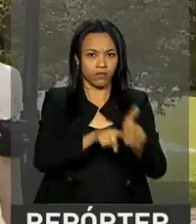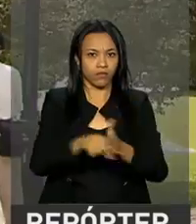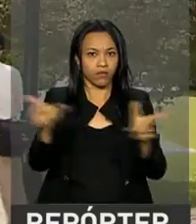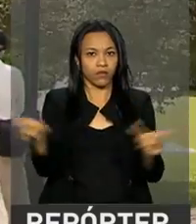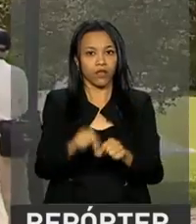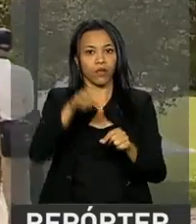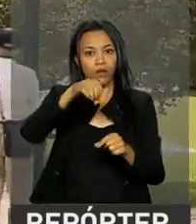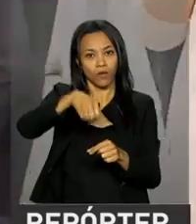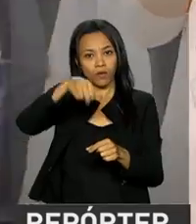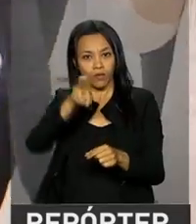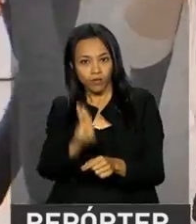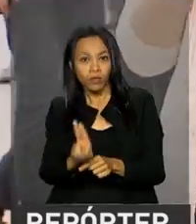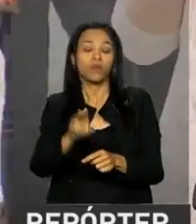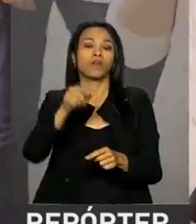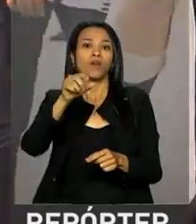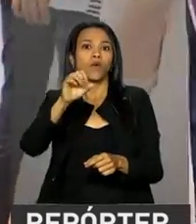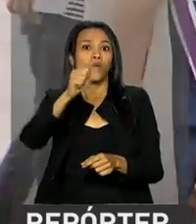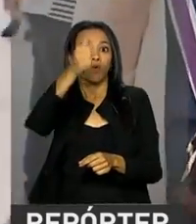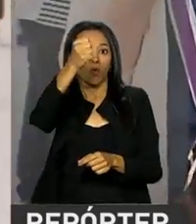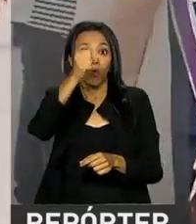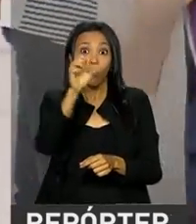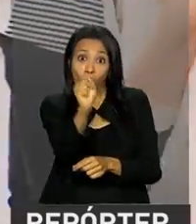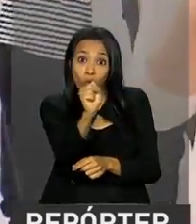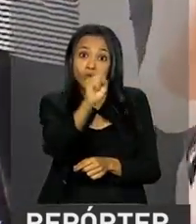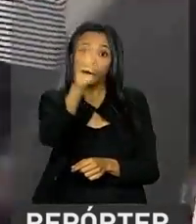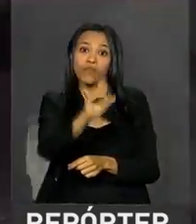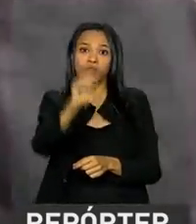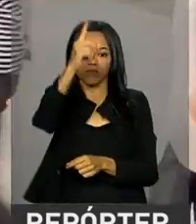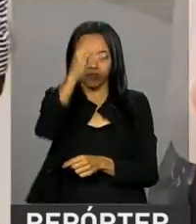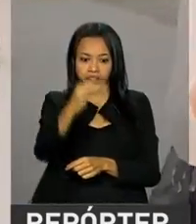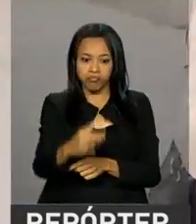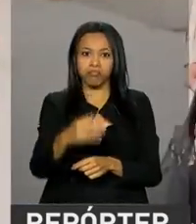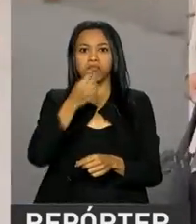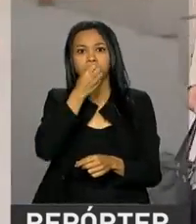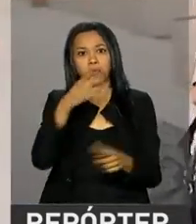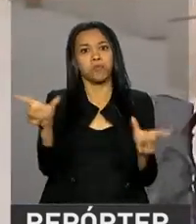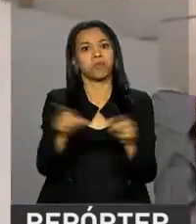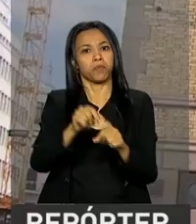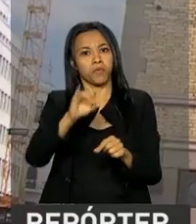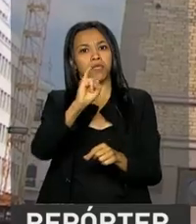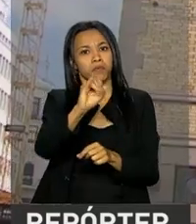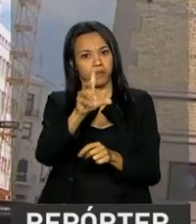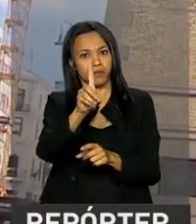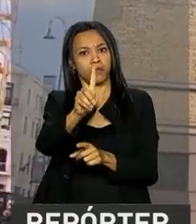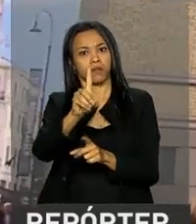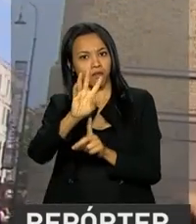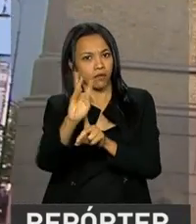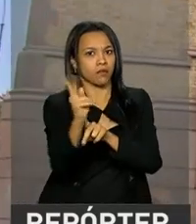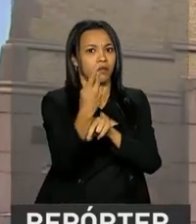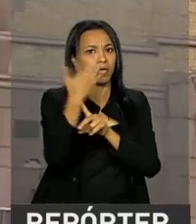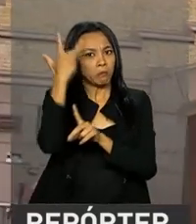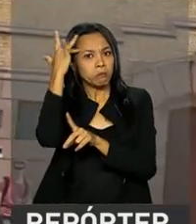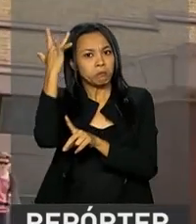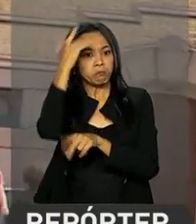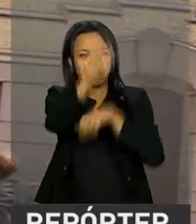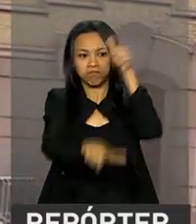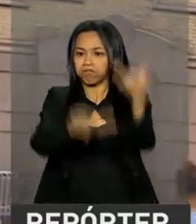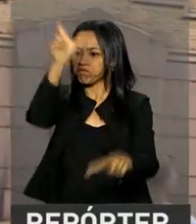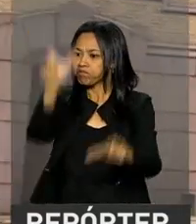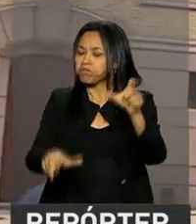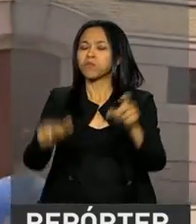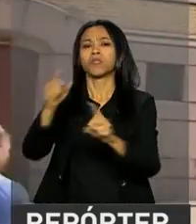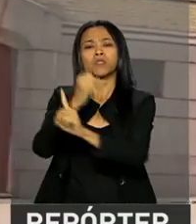oito vezes em primeiro lugar no índice de desenvolvimento humano que leve em consideração aspectos econômicos